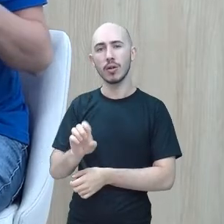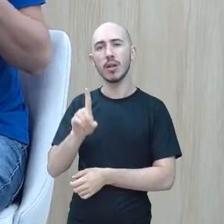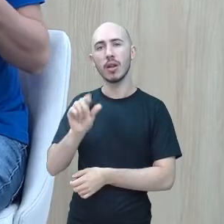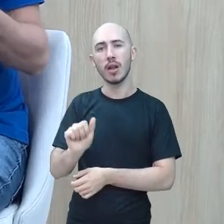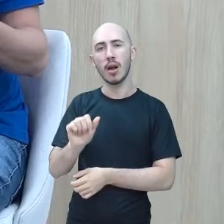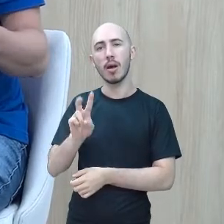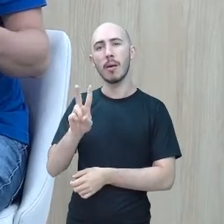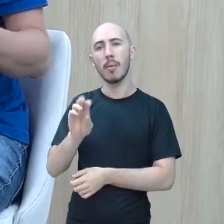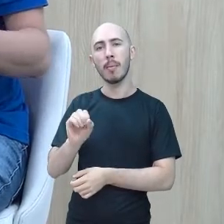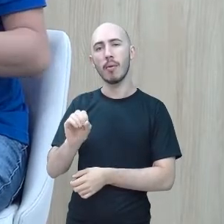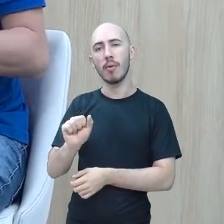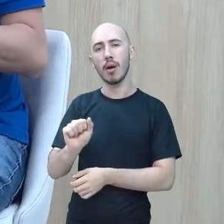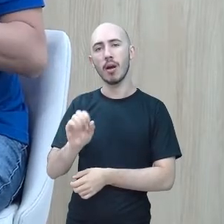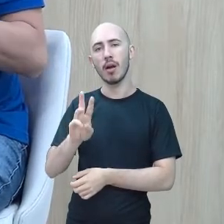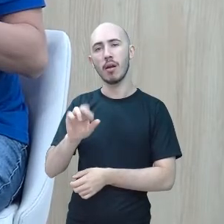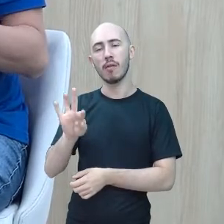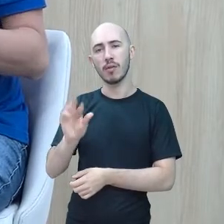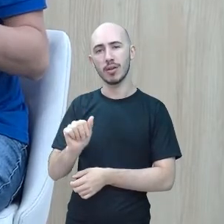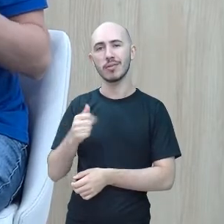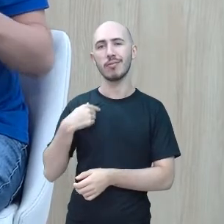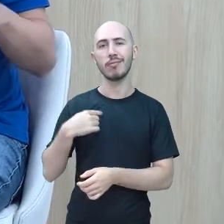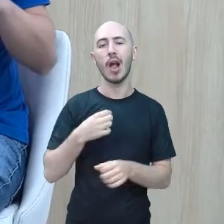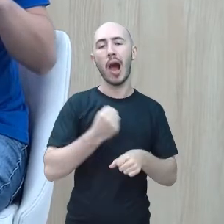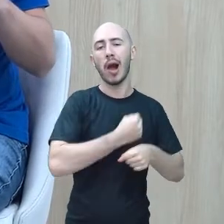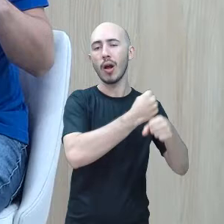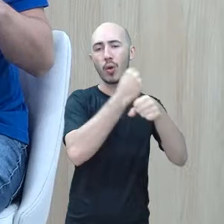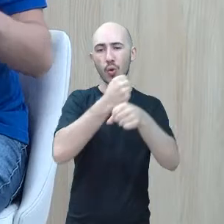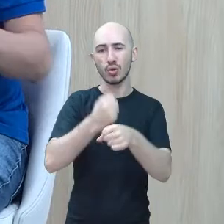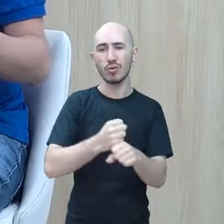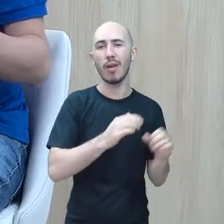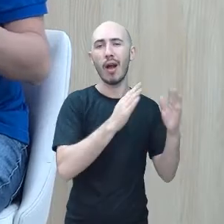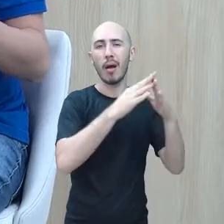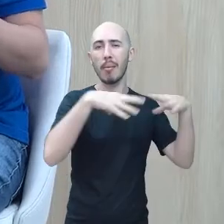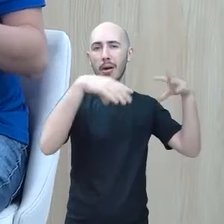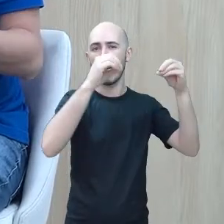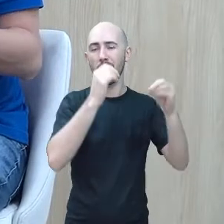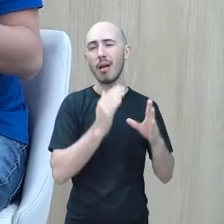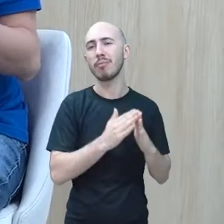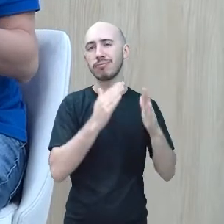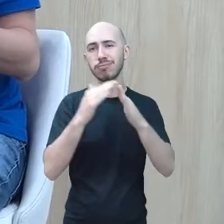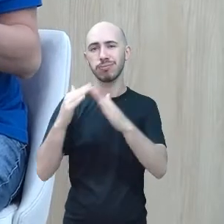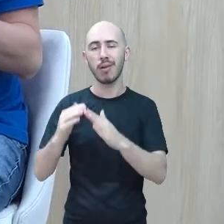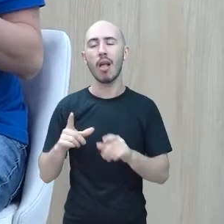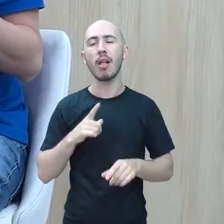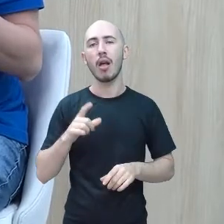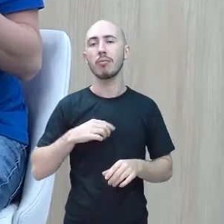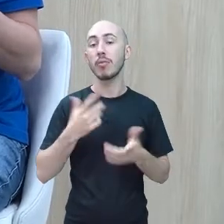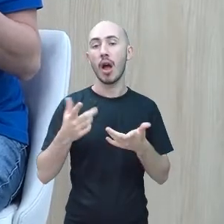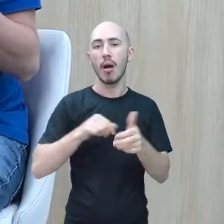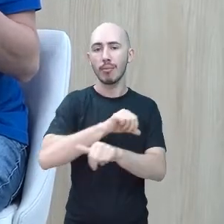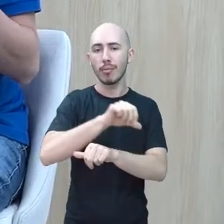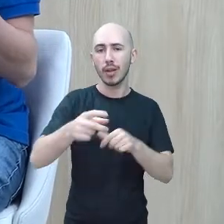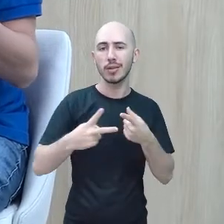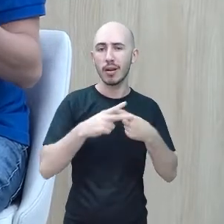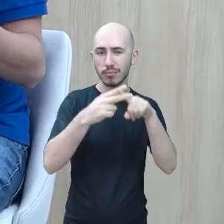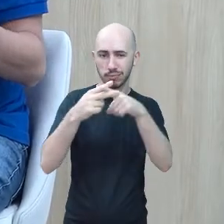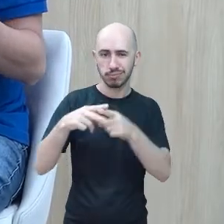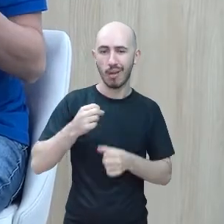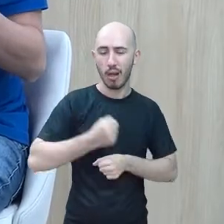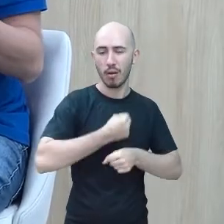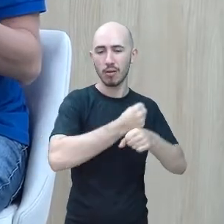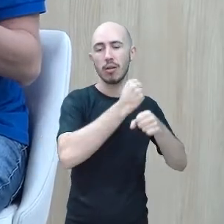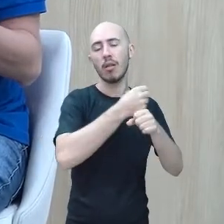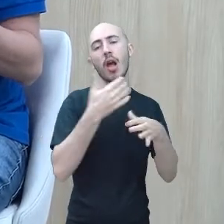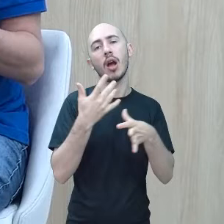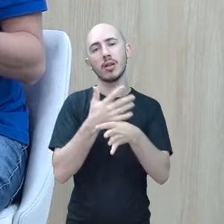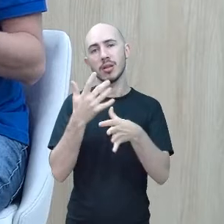cidade, como o Teatro Santa Isabel, o Palácio Campo das Princesas, mas que foi uma reforma no qual a cidade, né, buscou-se, né,